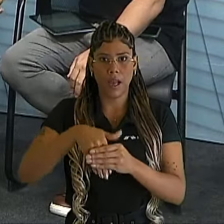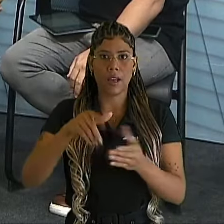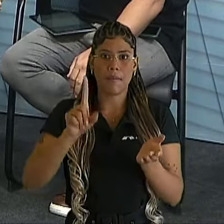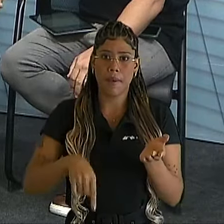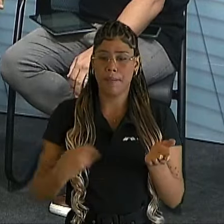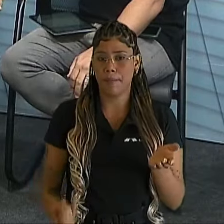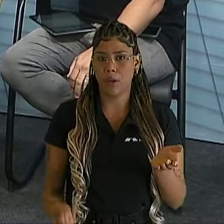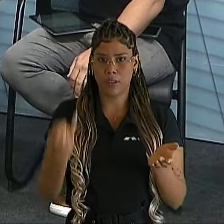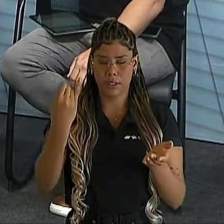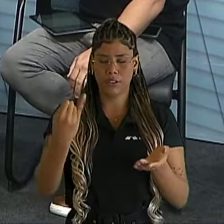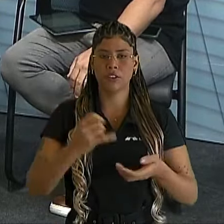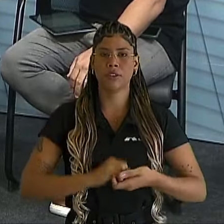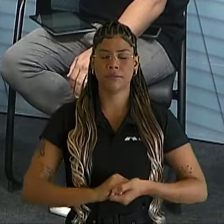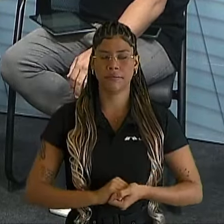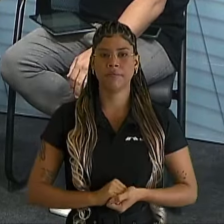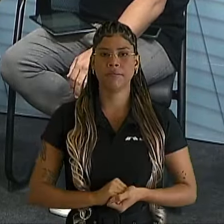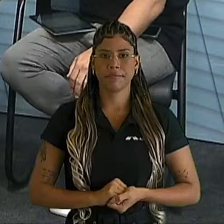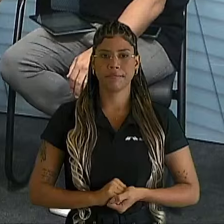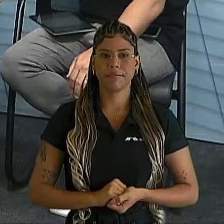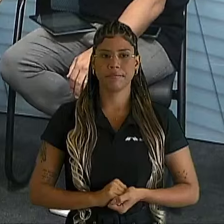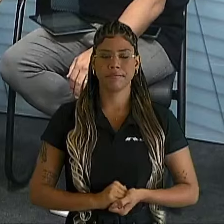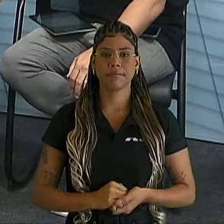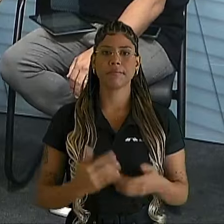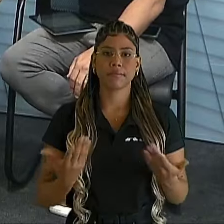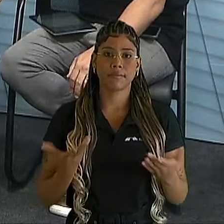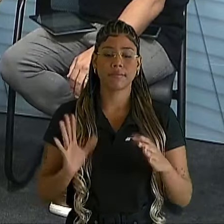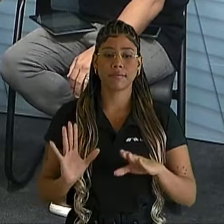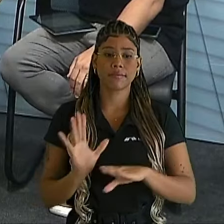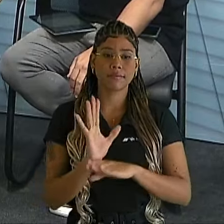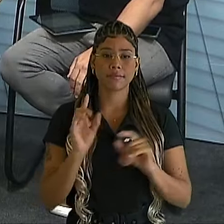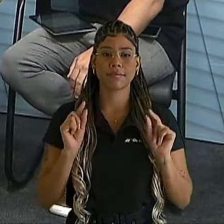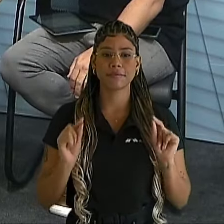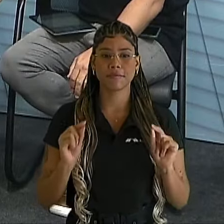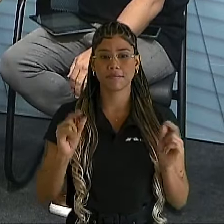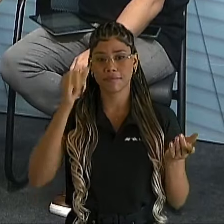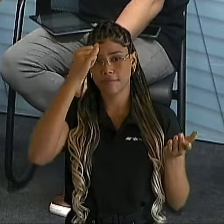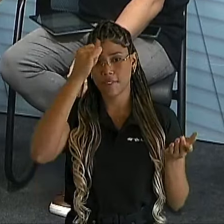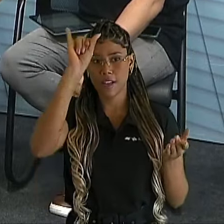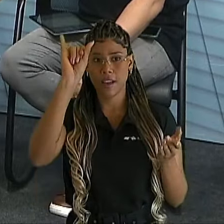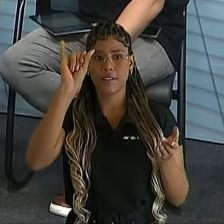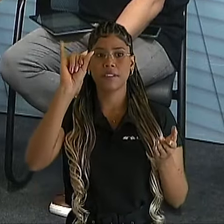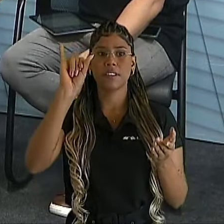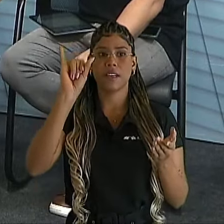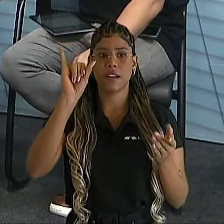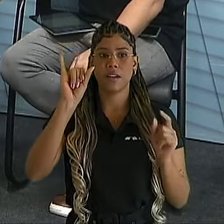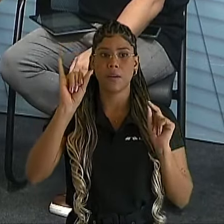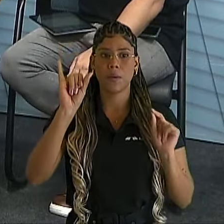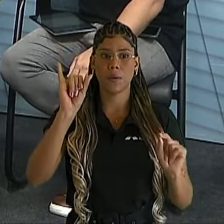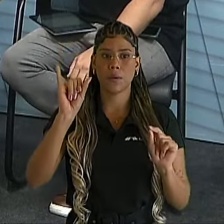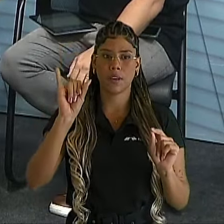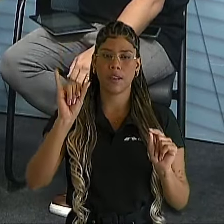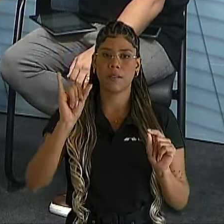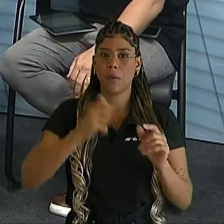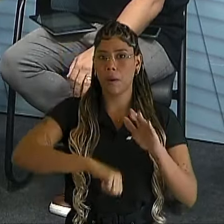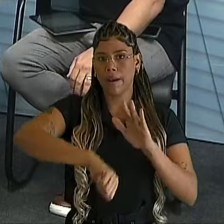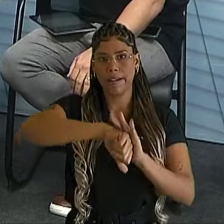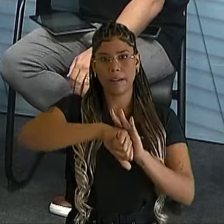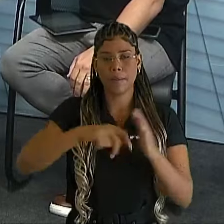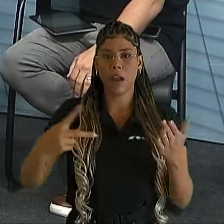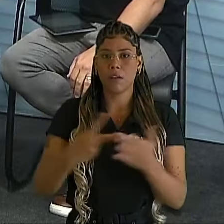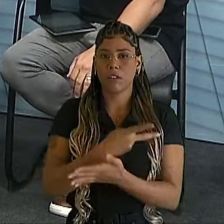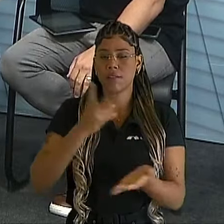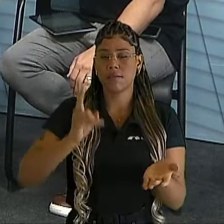sempre como muito benéfico. E ajuda a evitar um crime tradicional, né,